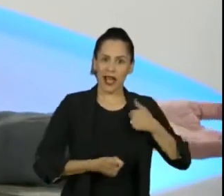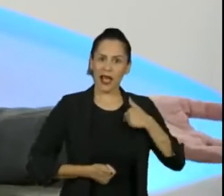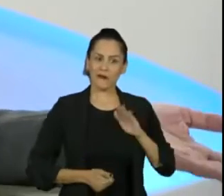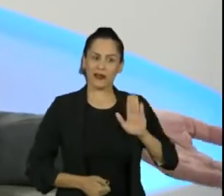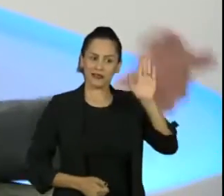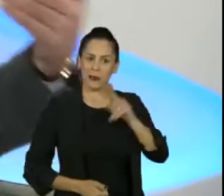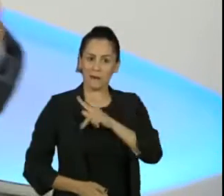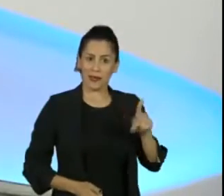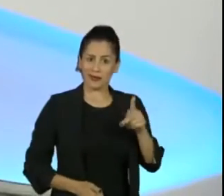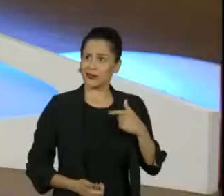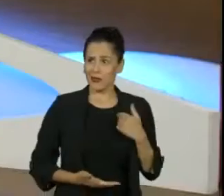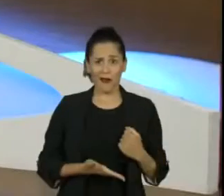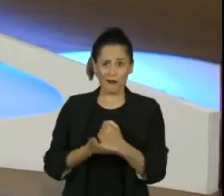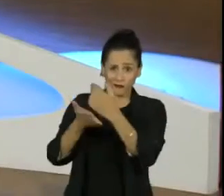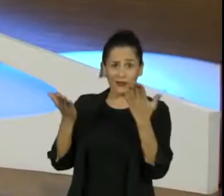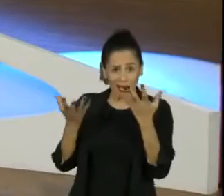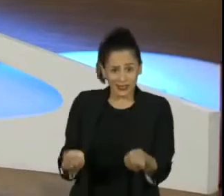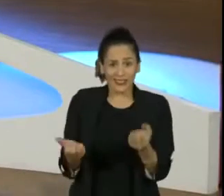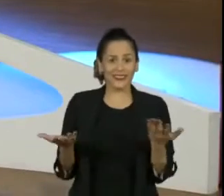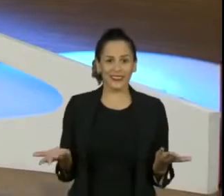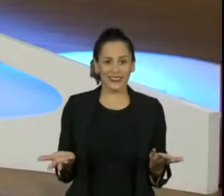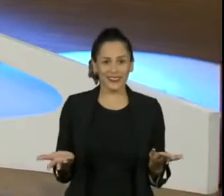Vocês estão de sacanagem comigo, né?